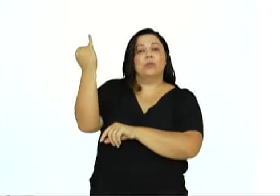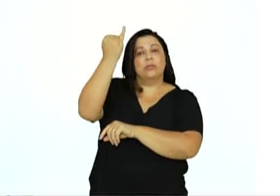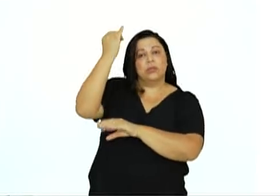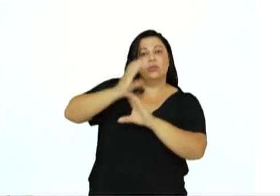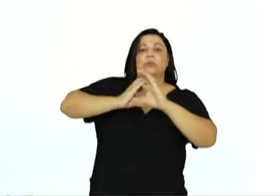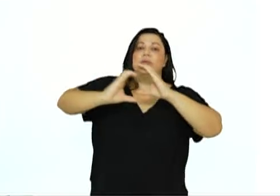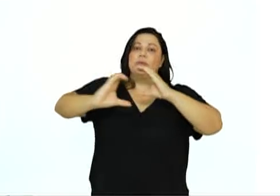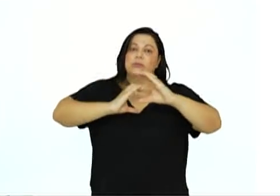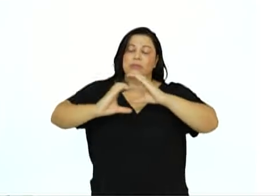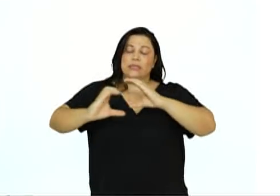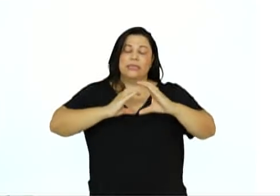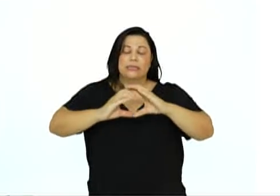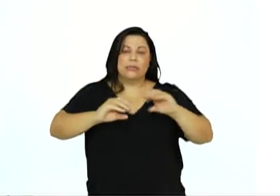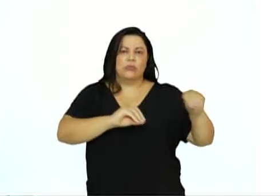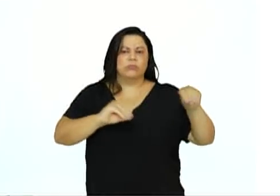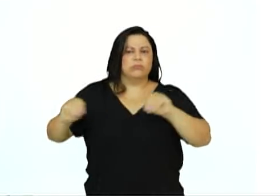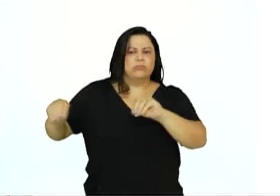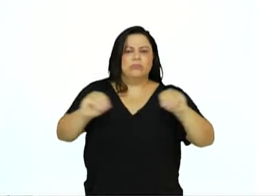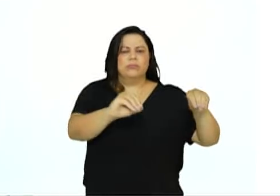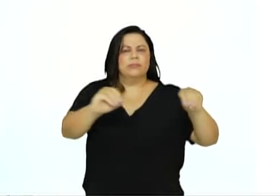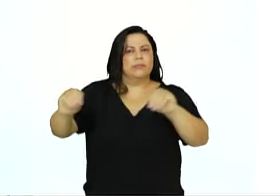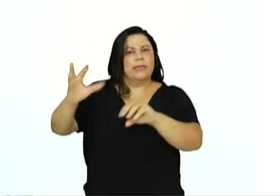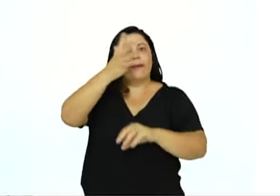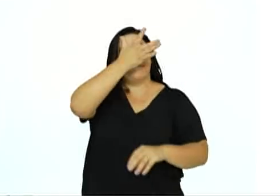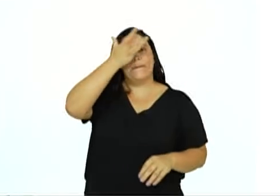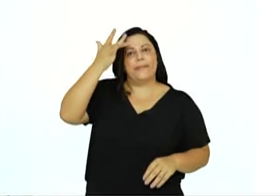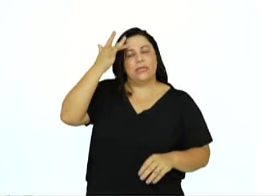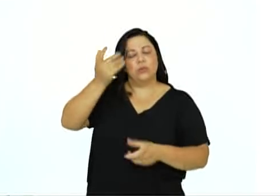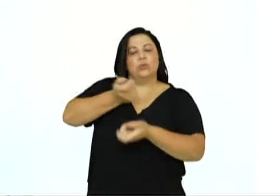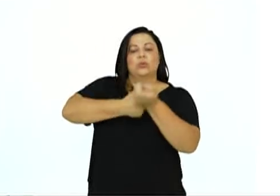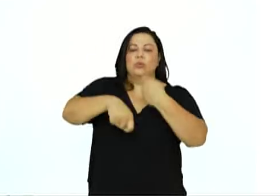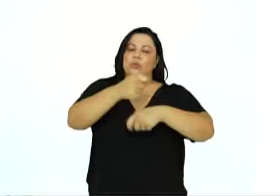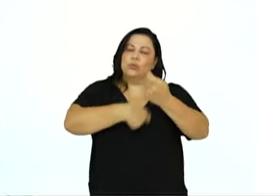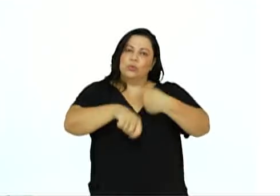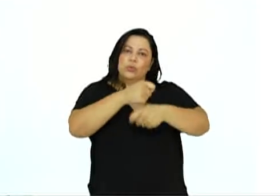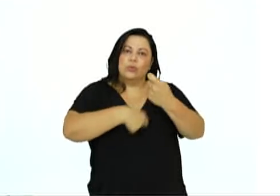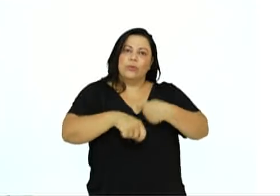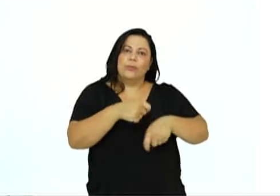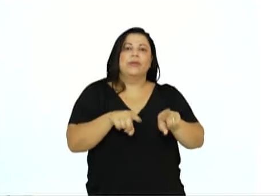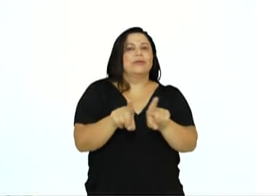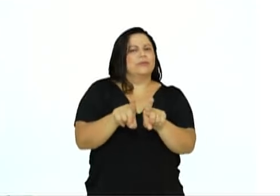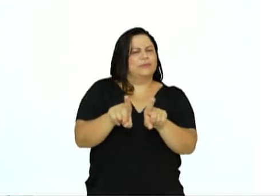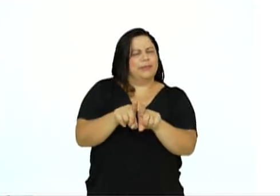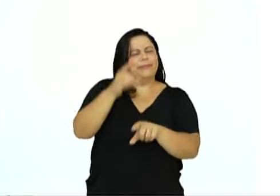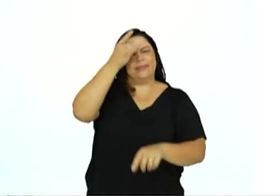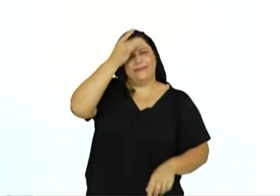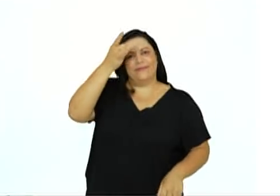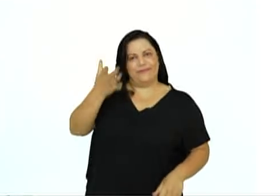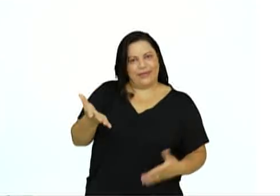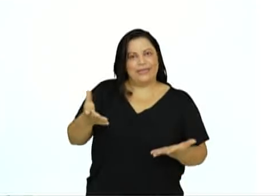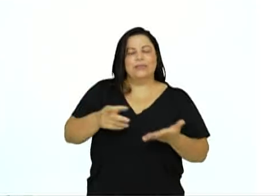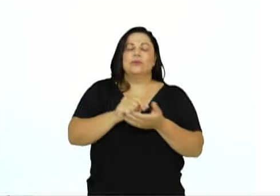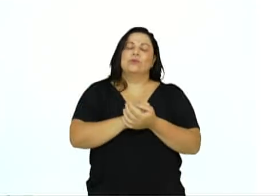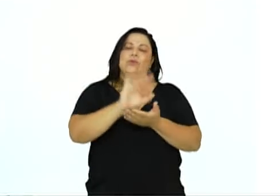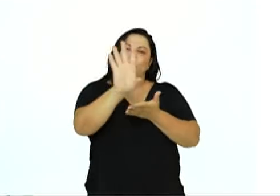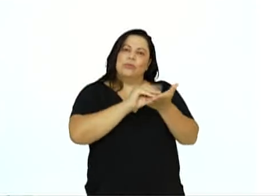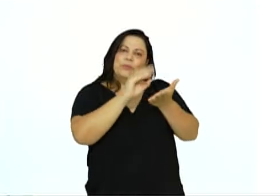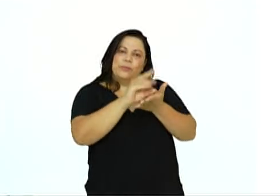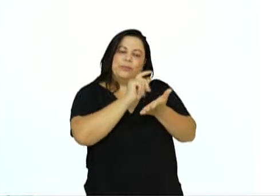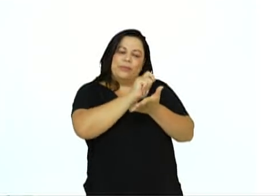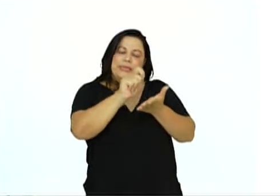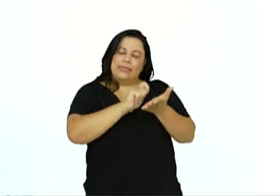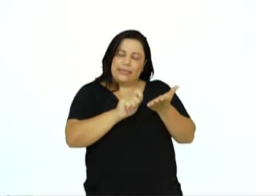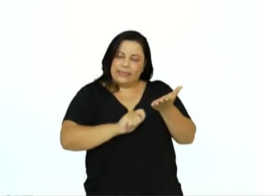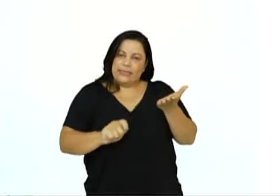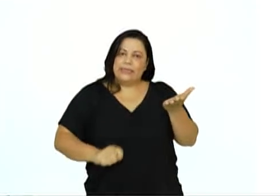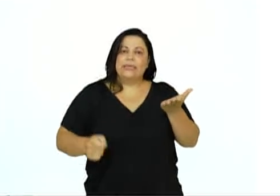importante também para o deslocamento de pessoas e para o comércio entre o Império. Bem tranquilo, né? Anotem, compartilhem com os